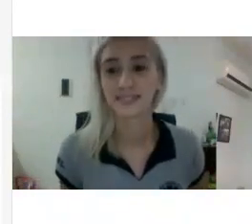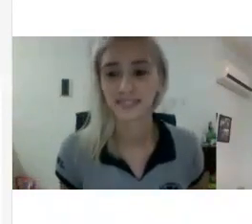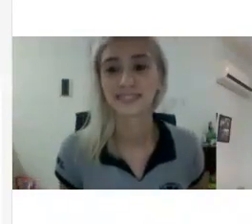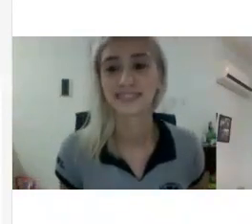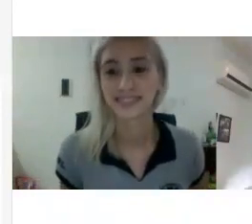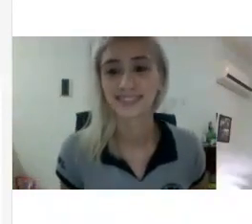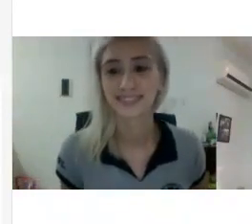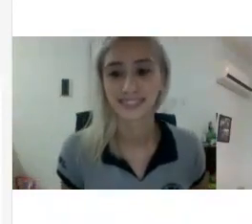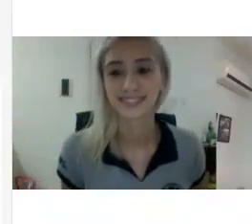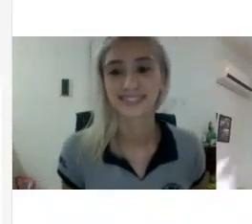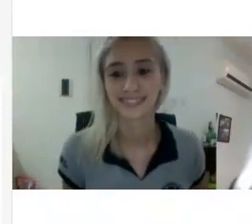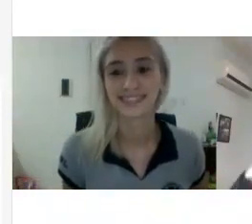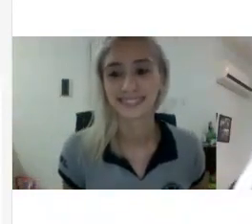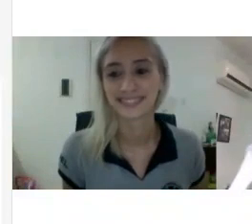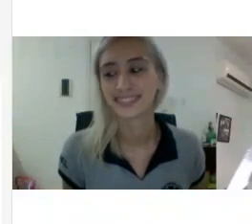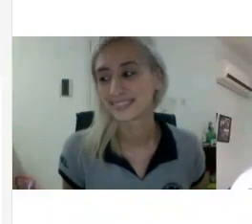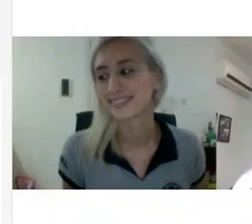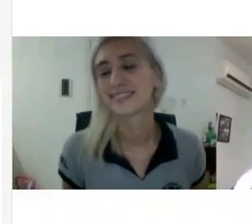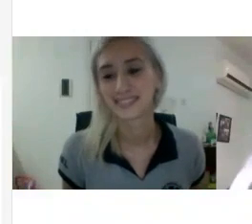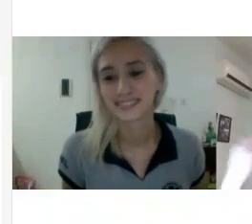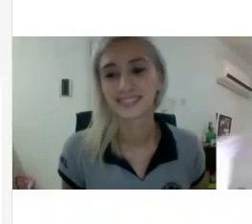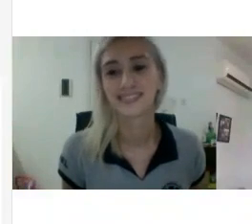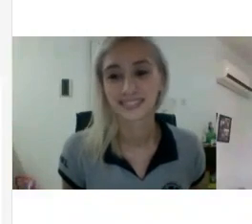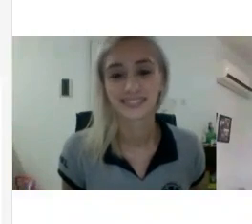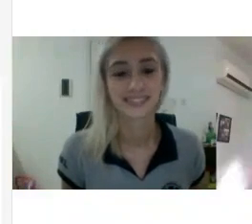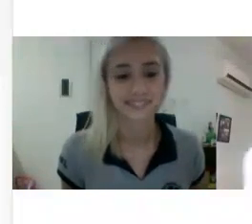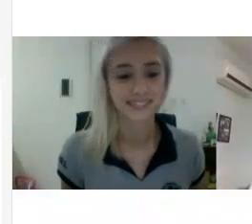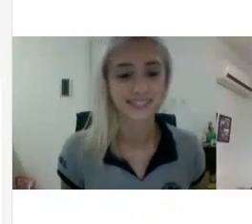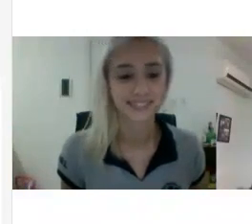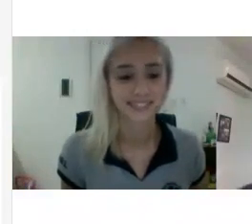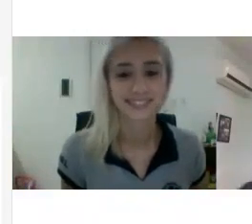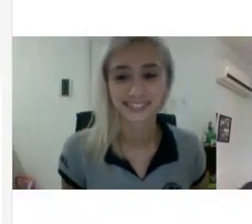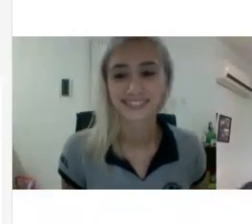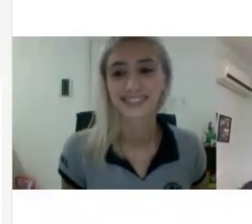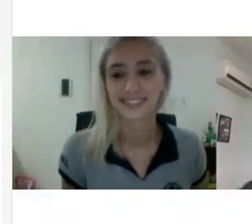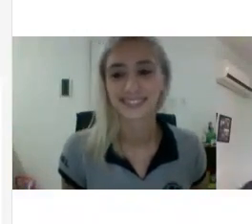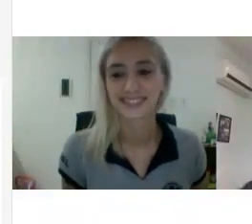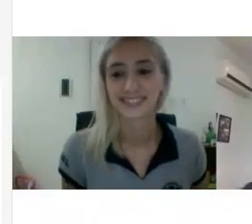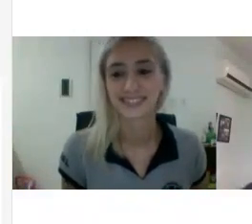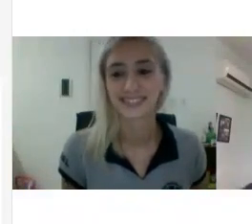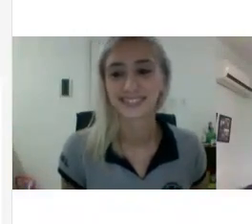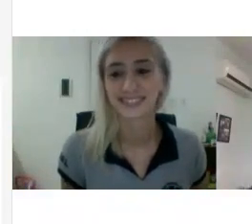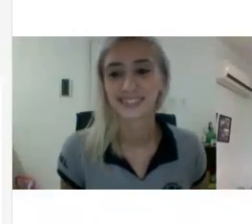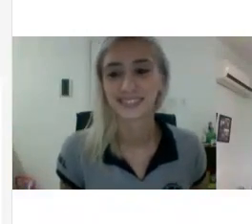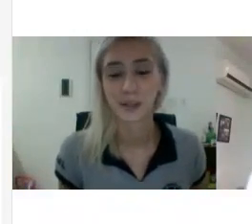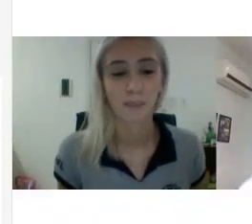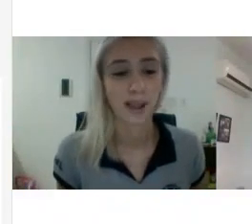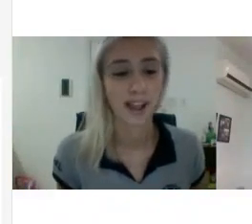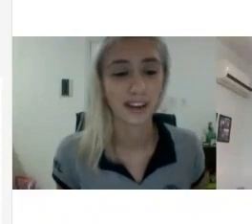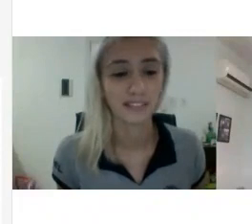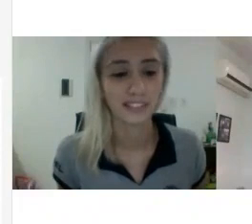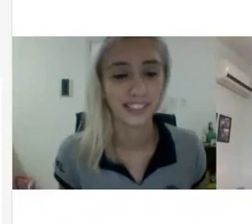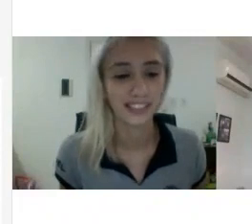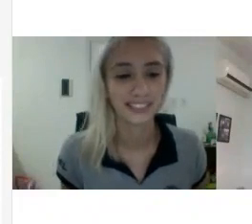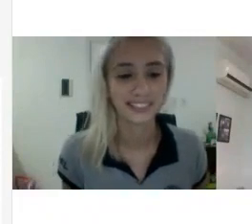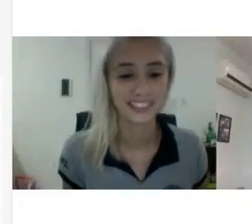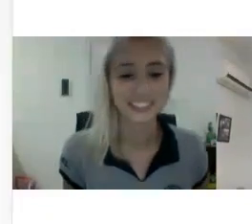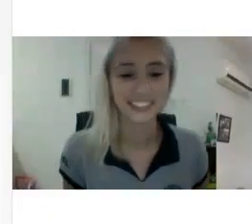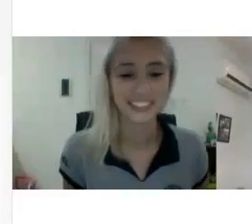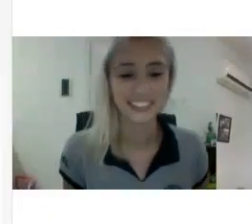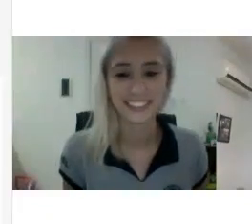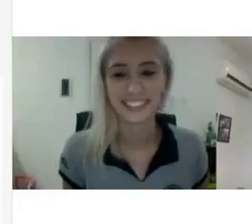que não é esse, esse é o segundo, e a gente já encaminhou o terceiro, com relatos de vários colegas. Né? Maravilha!